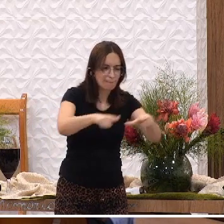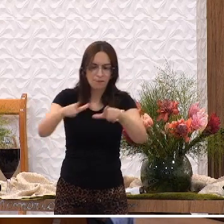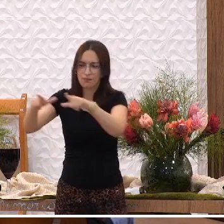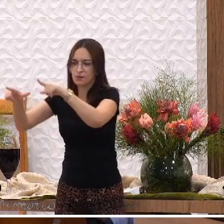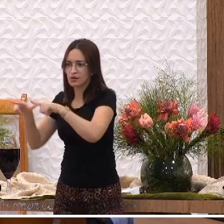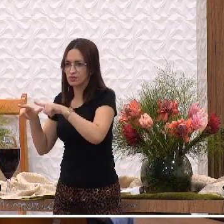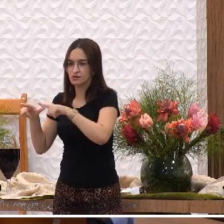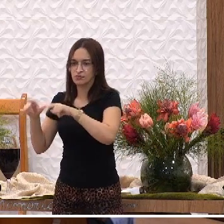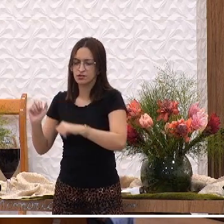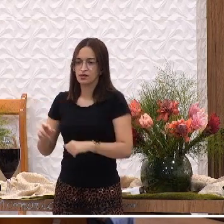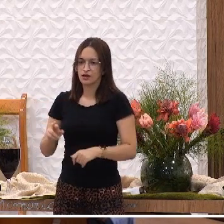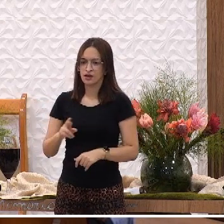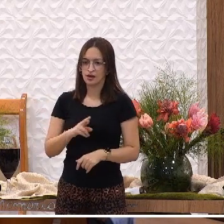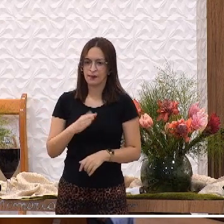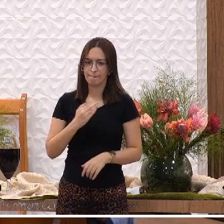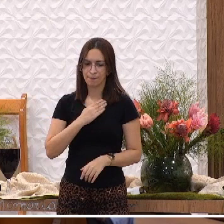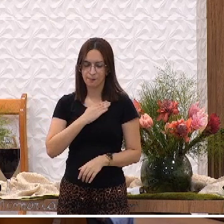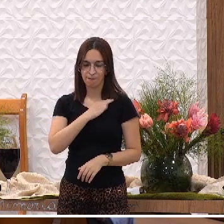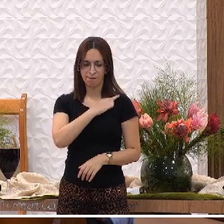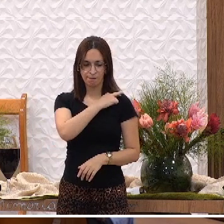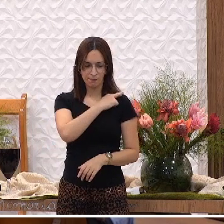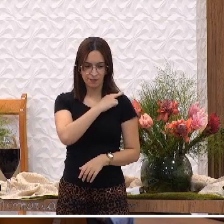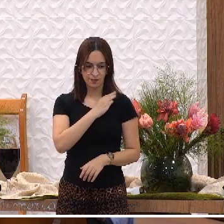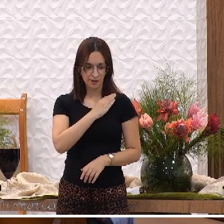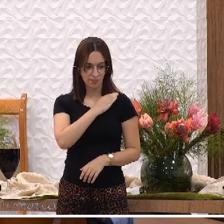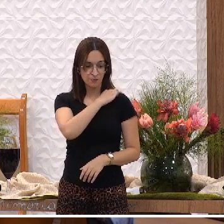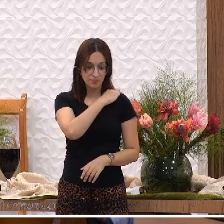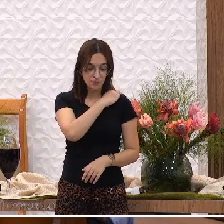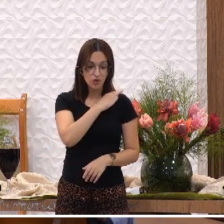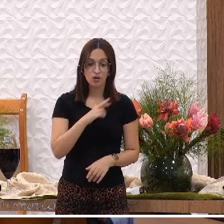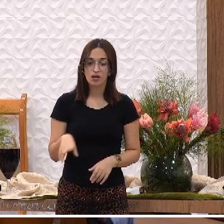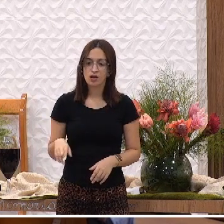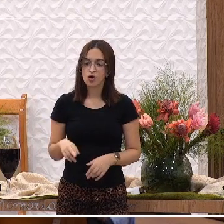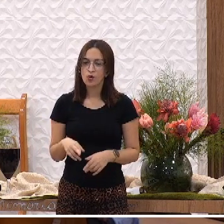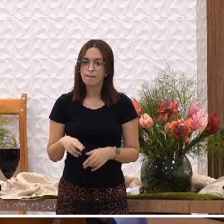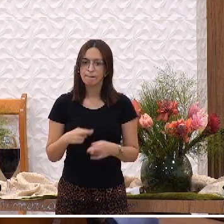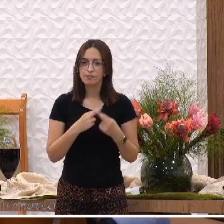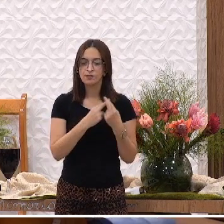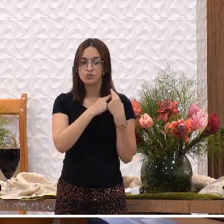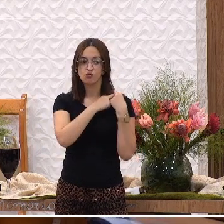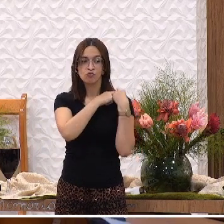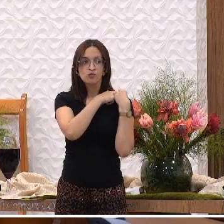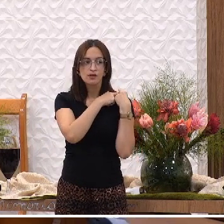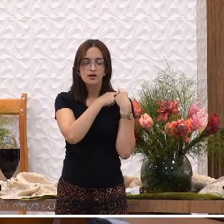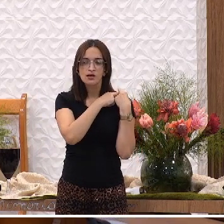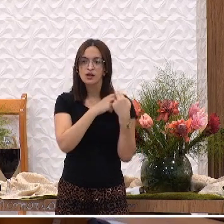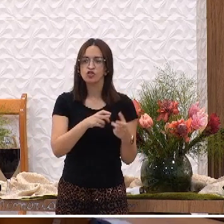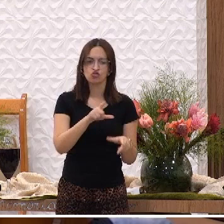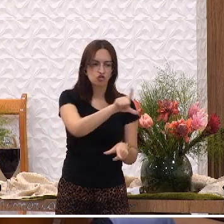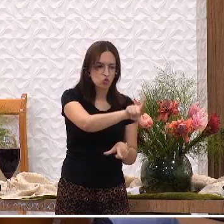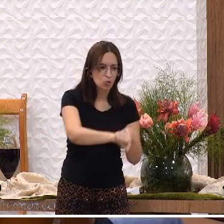conselho, e esse conselho ele é formado por oficiais escolhidos pela comunidade da igreja. E